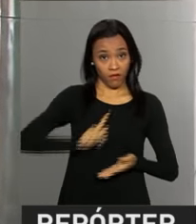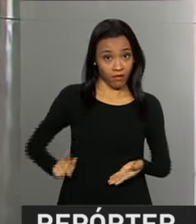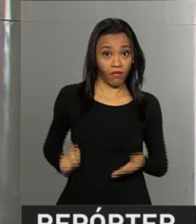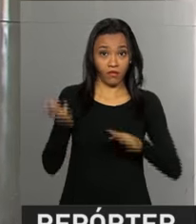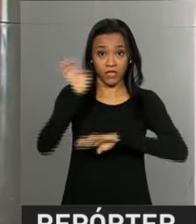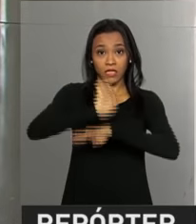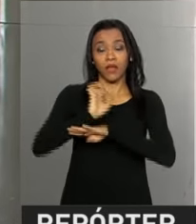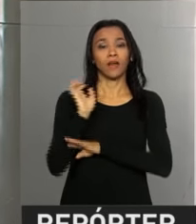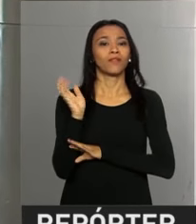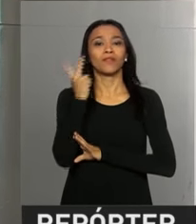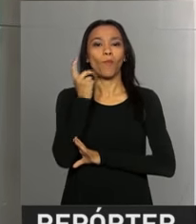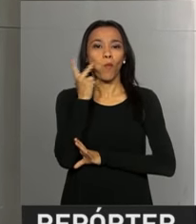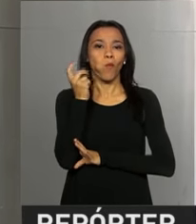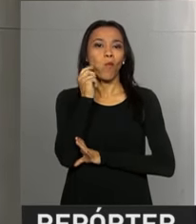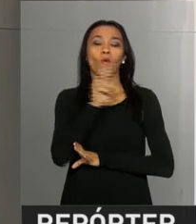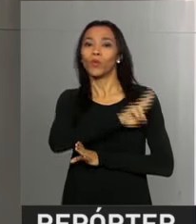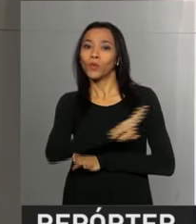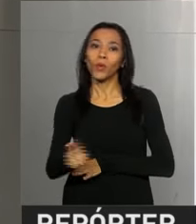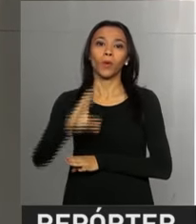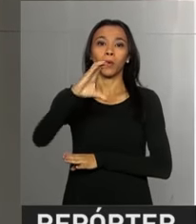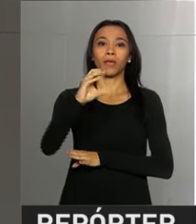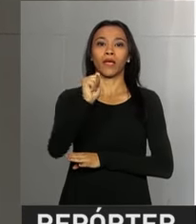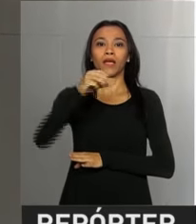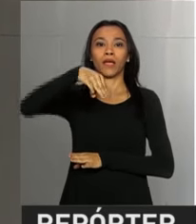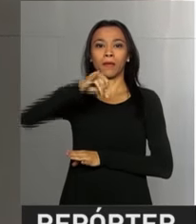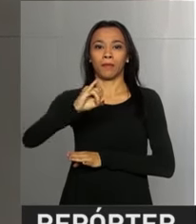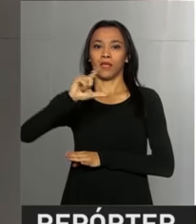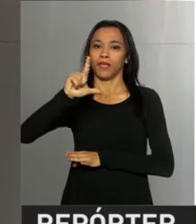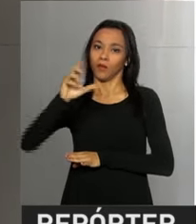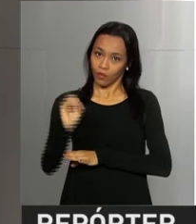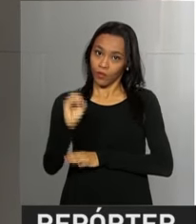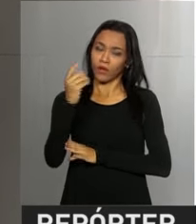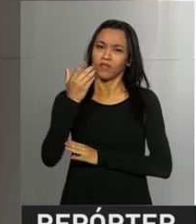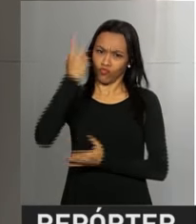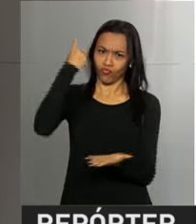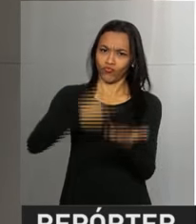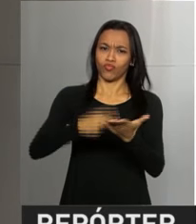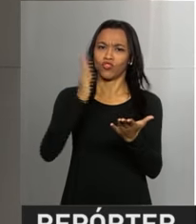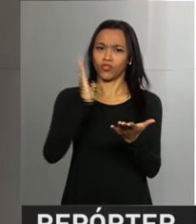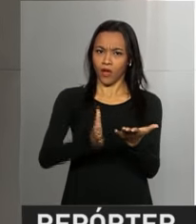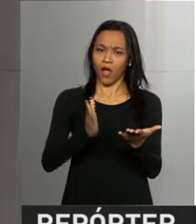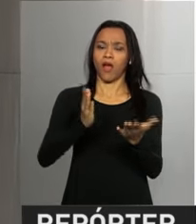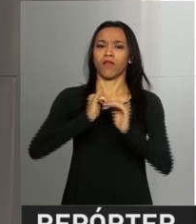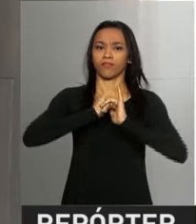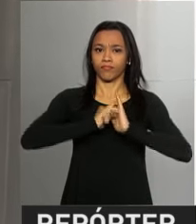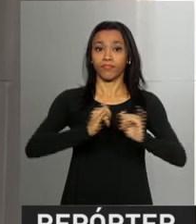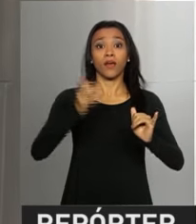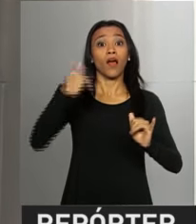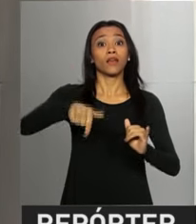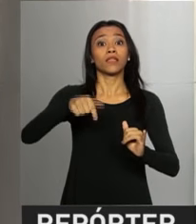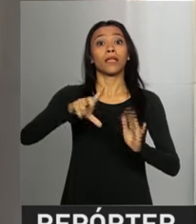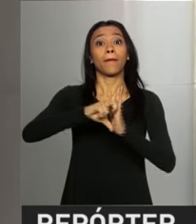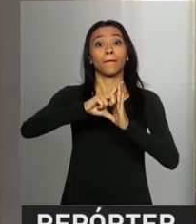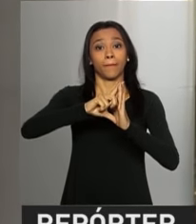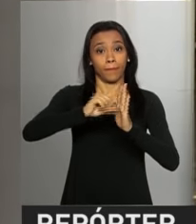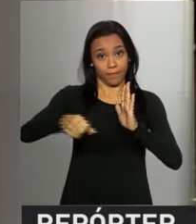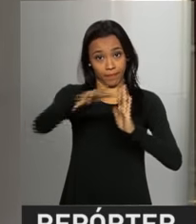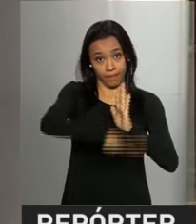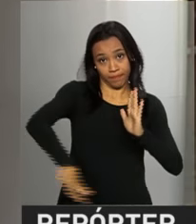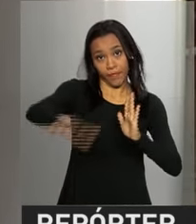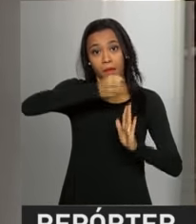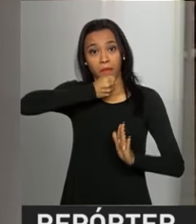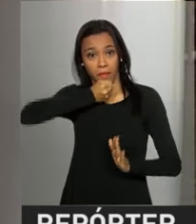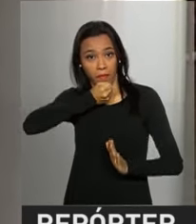do Ceará, Camilo Santana. O encontro foi confirmado agora há pouco pela assessoria de imprensa aqui da Presidência da